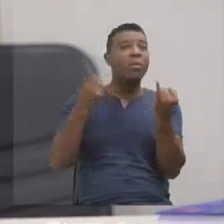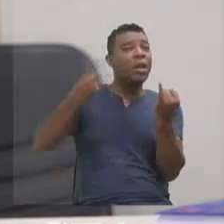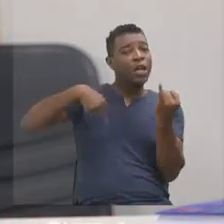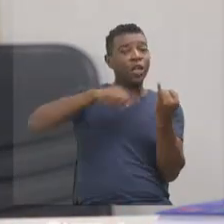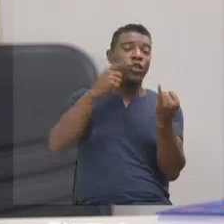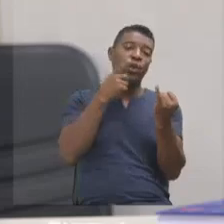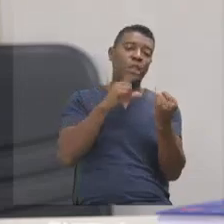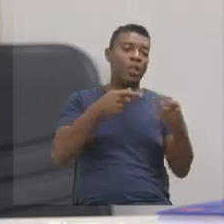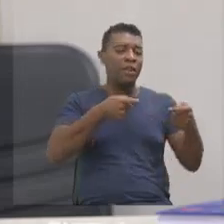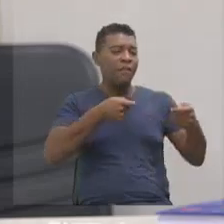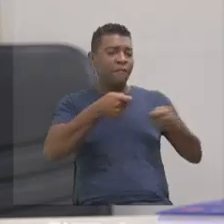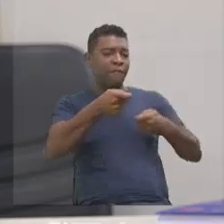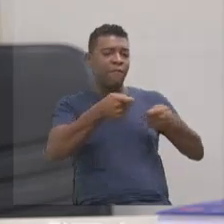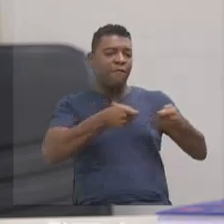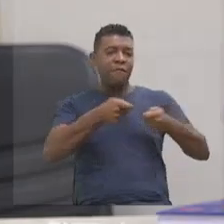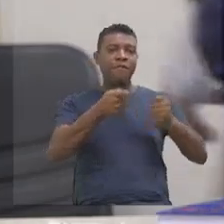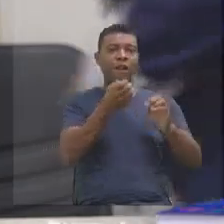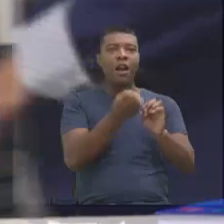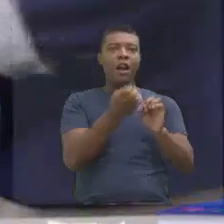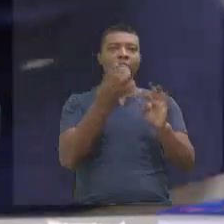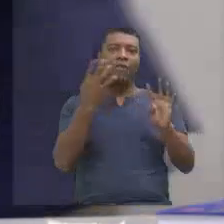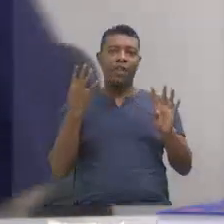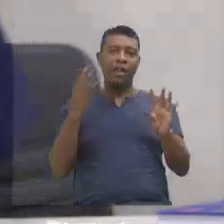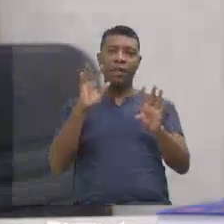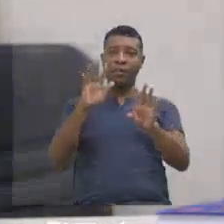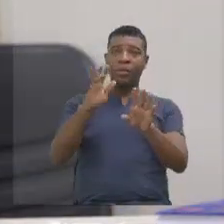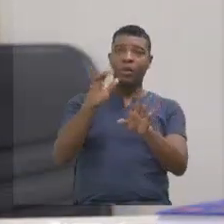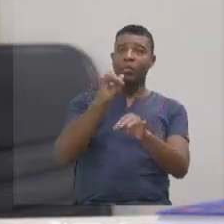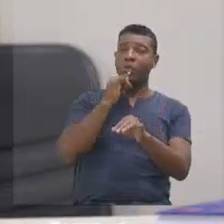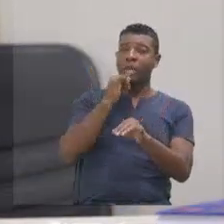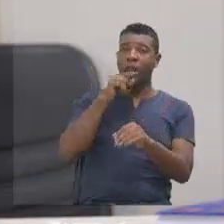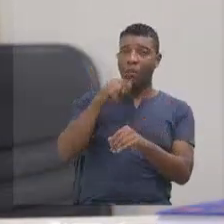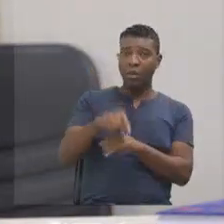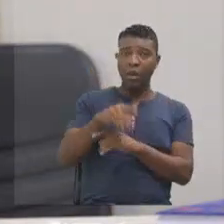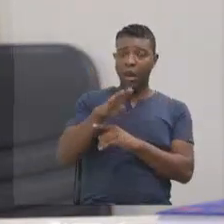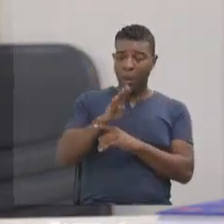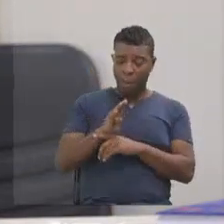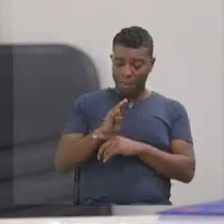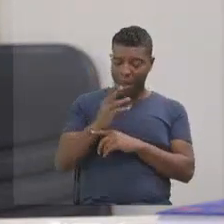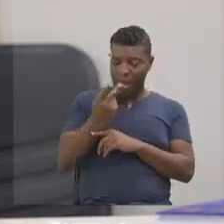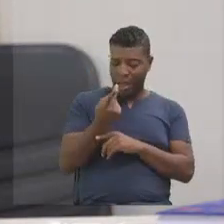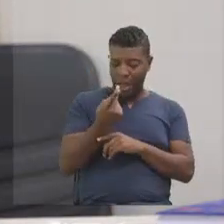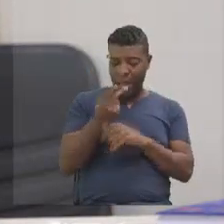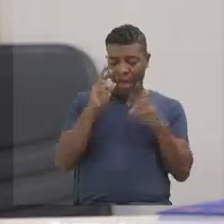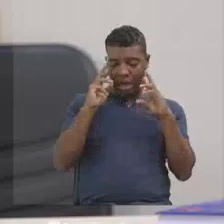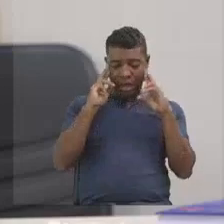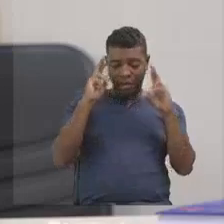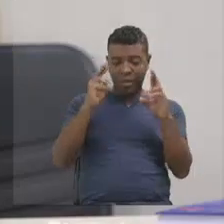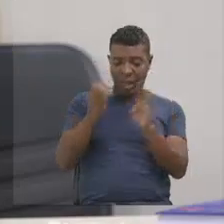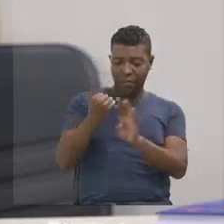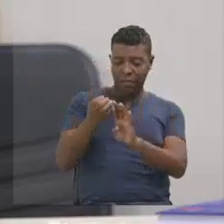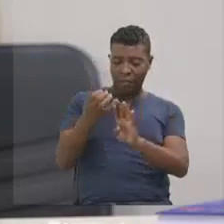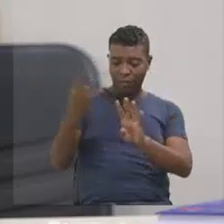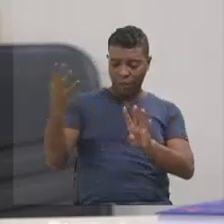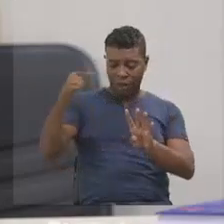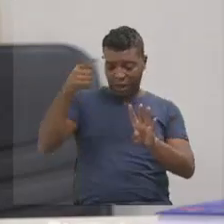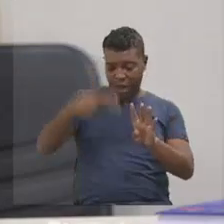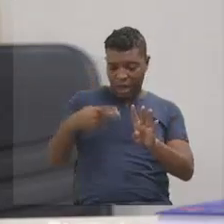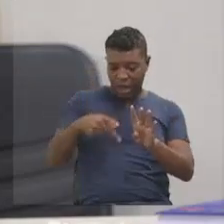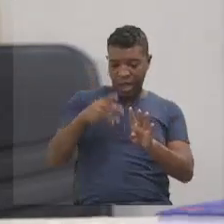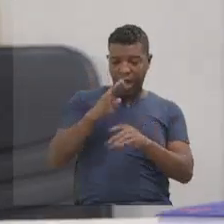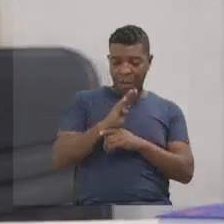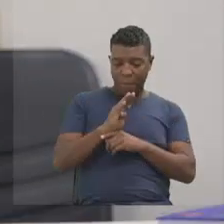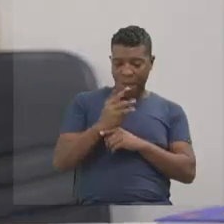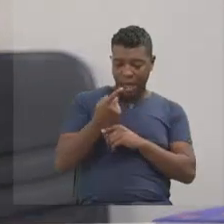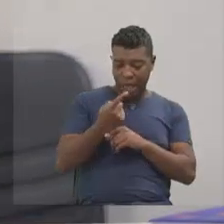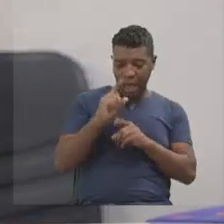hoje pela PP uma Belo Horizonte é dono da fila de Belo Horizonte e dos Municípios vinculados a PPI aí